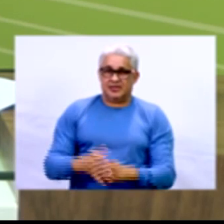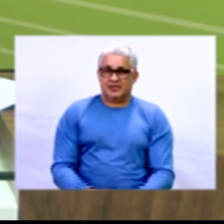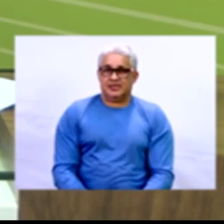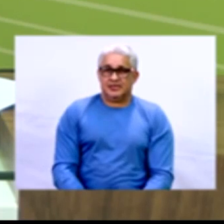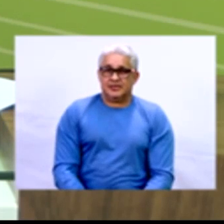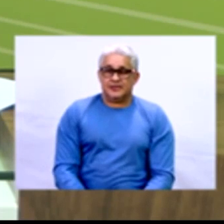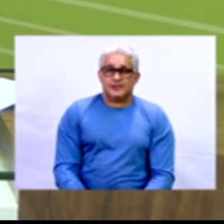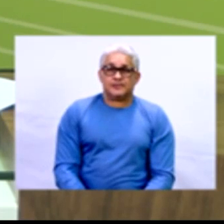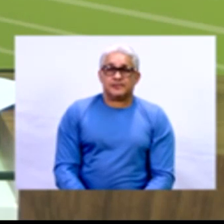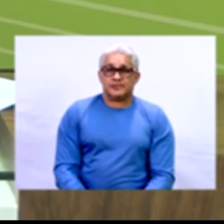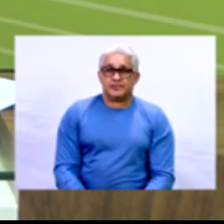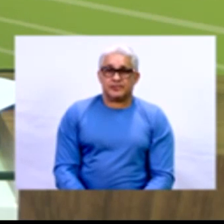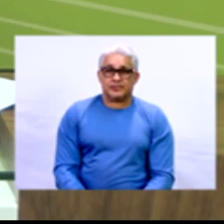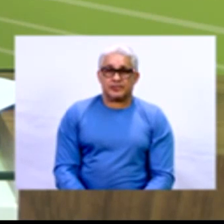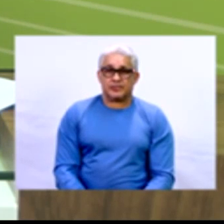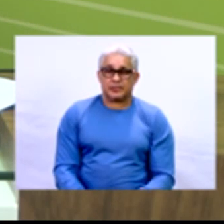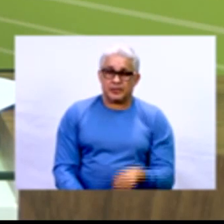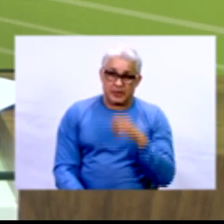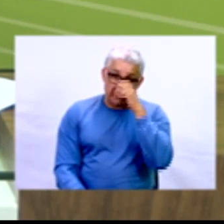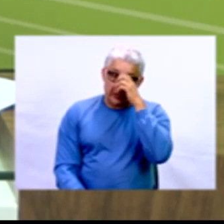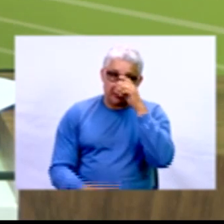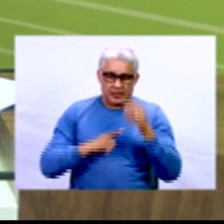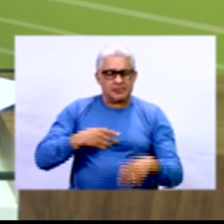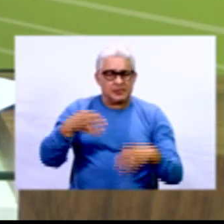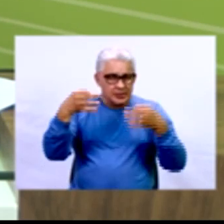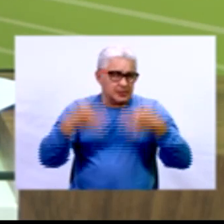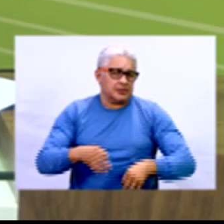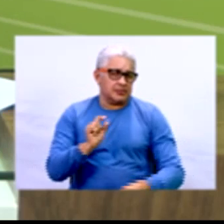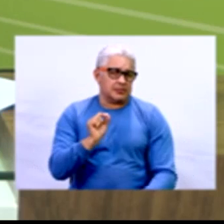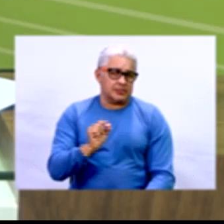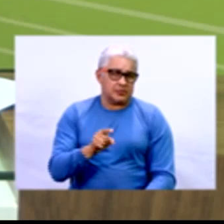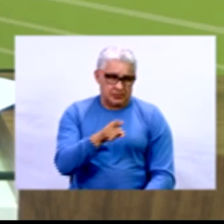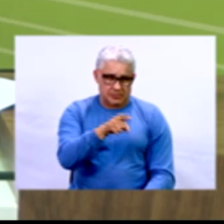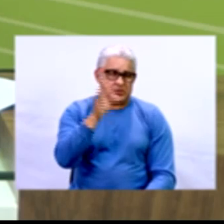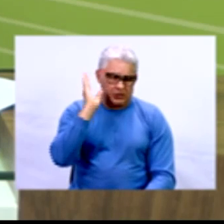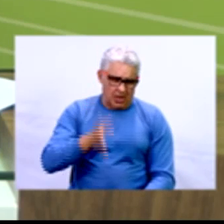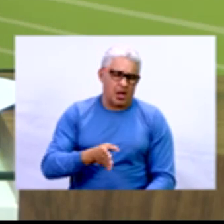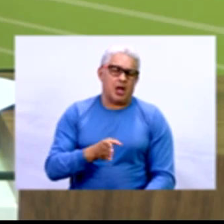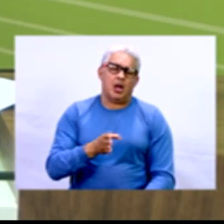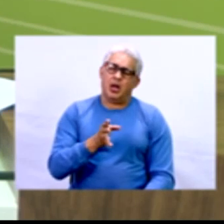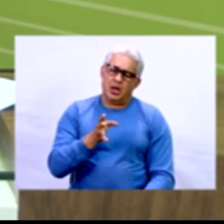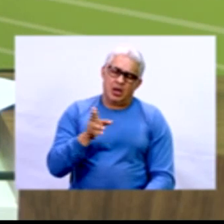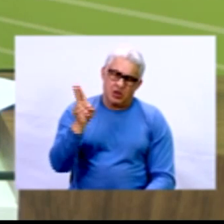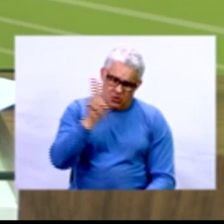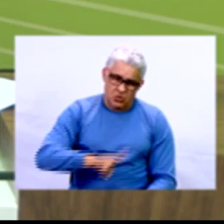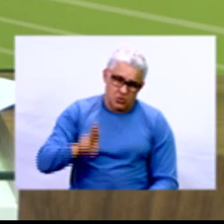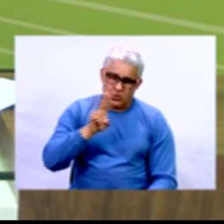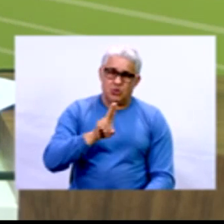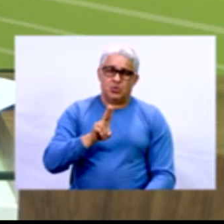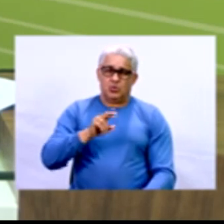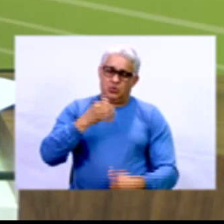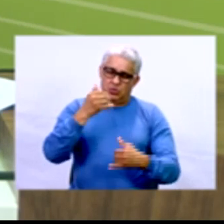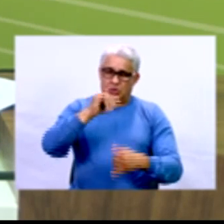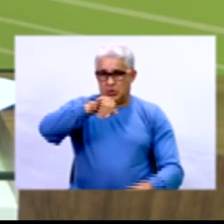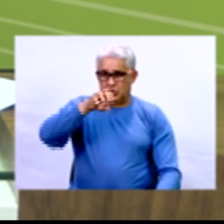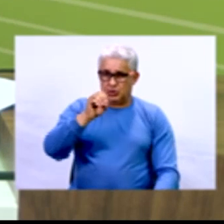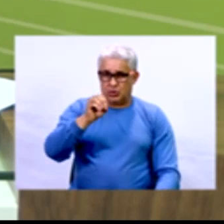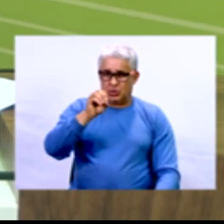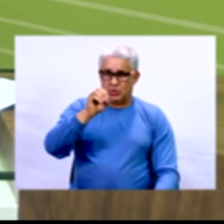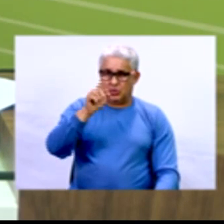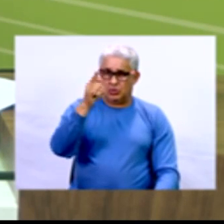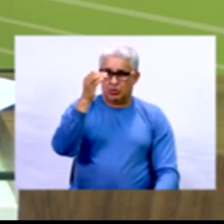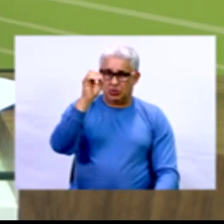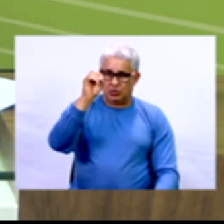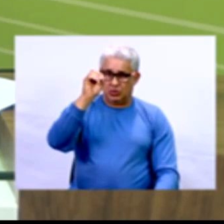Então, provavelmente, com certeza, vocês já utilizaram jogos online, como a professora bem